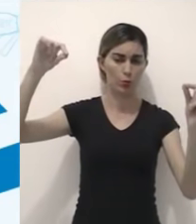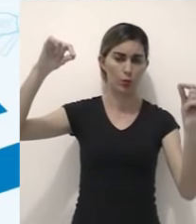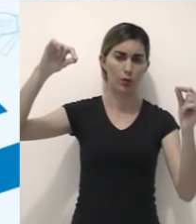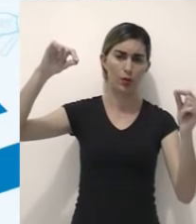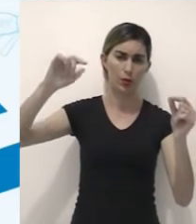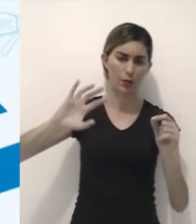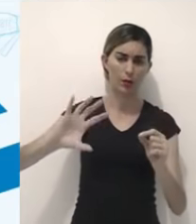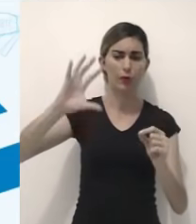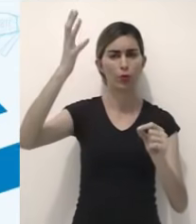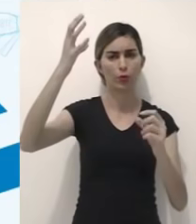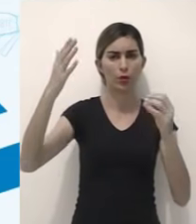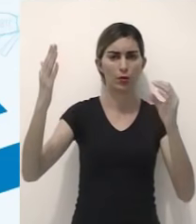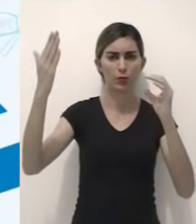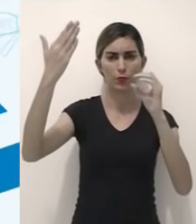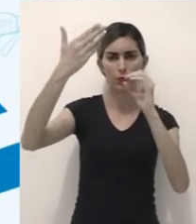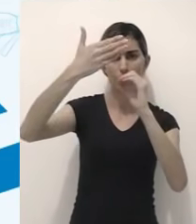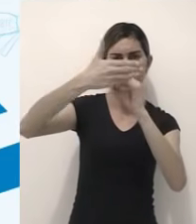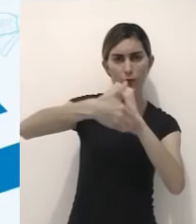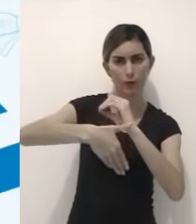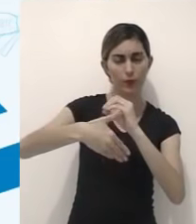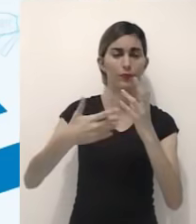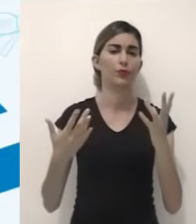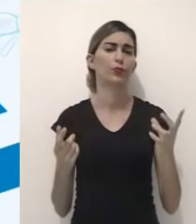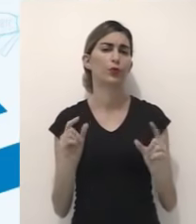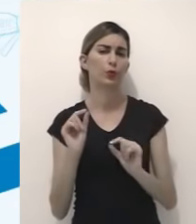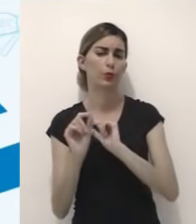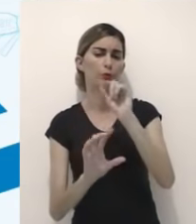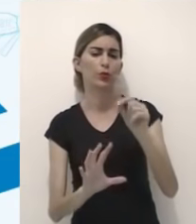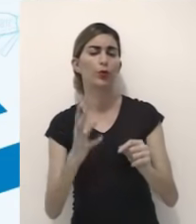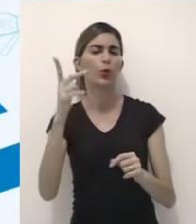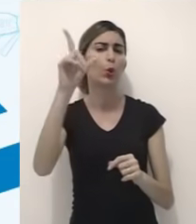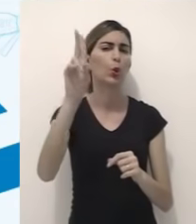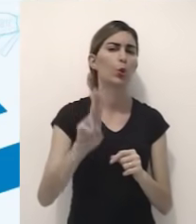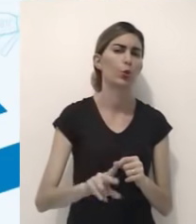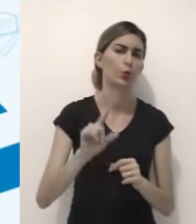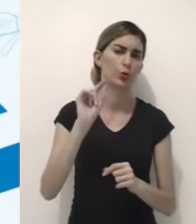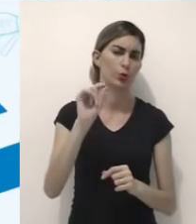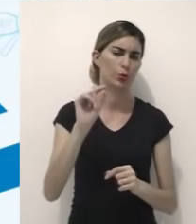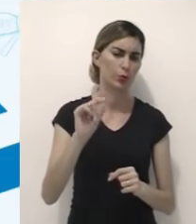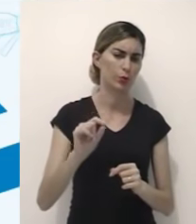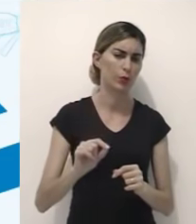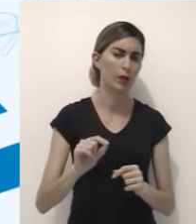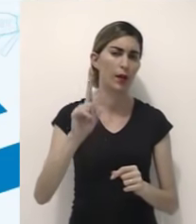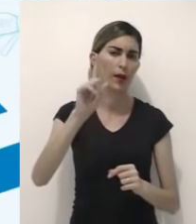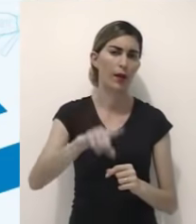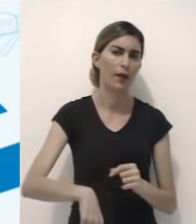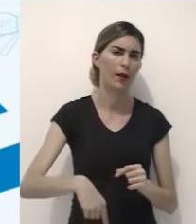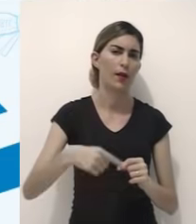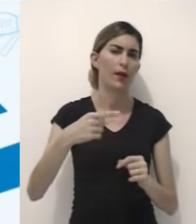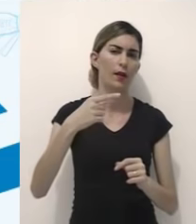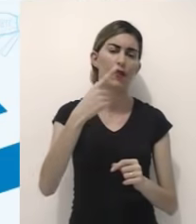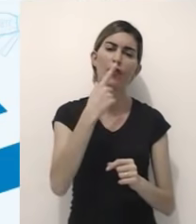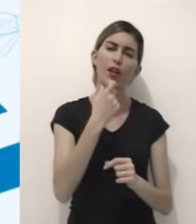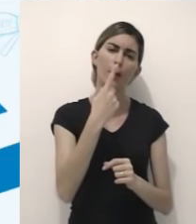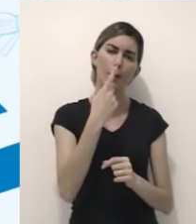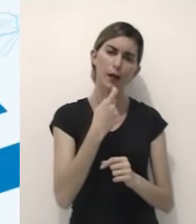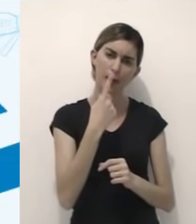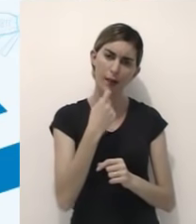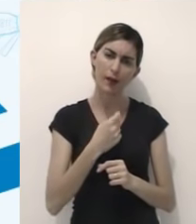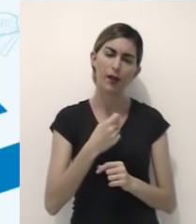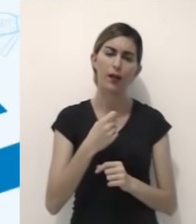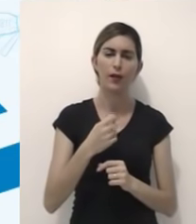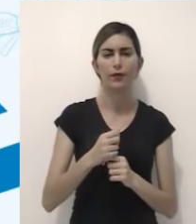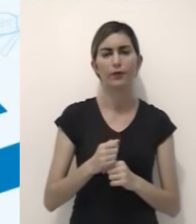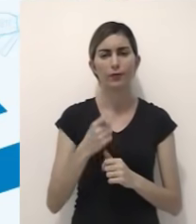Lua quando ocorre o eclipse total. E que luz seria essa? É a faixa de luz